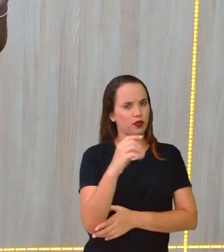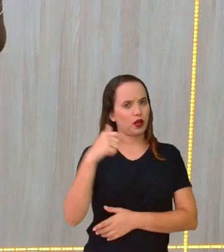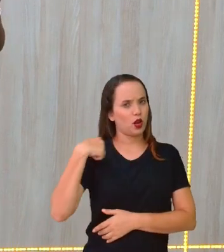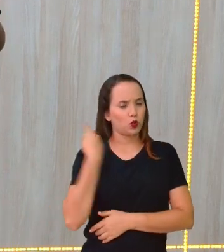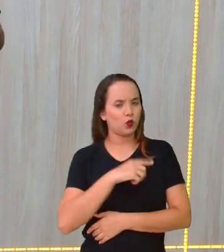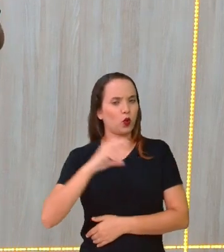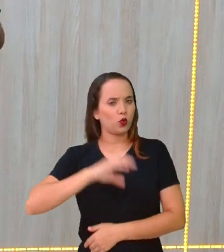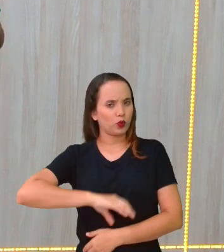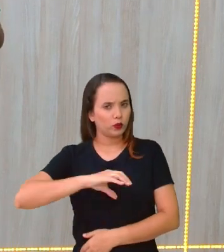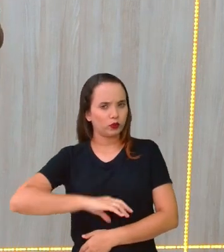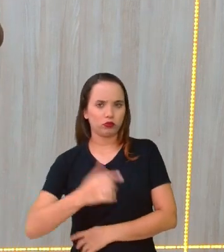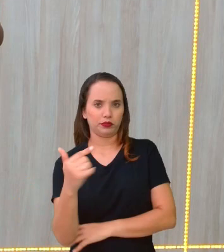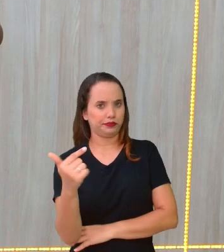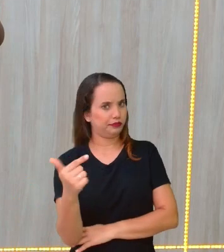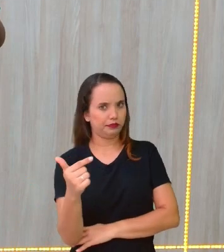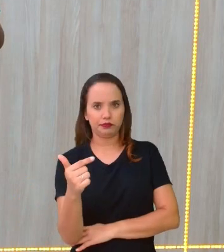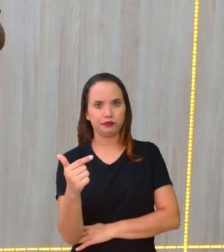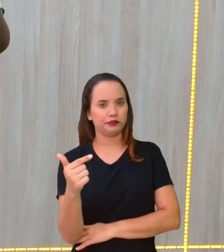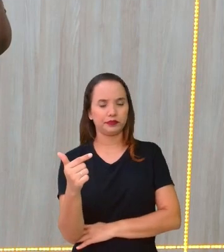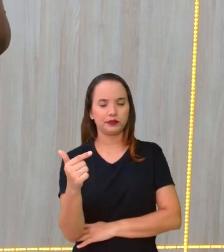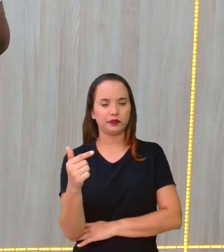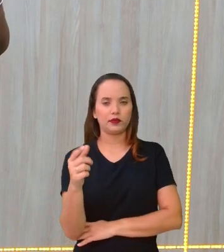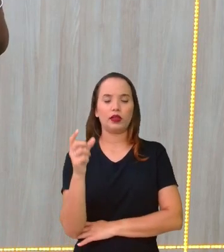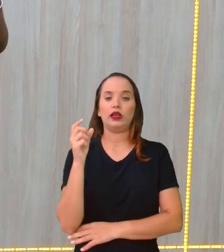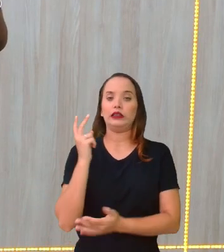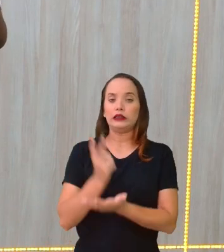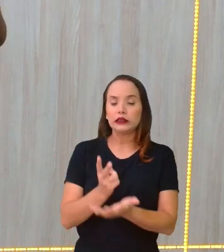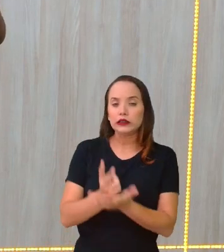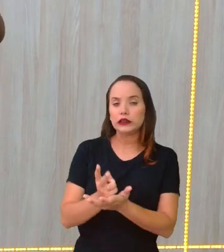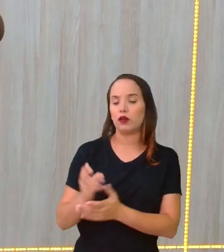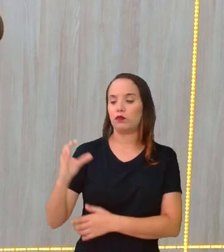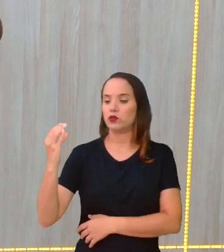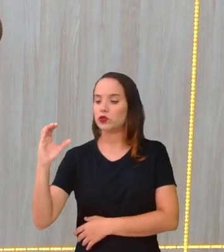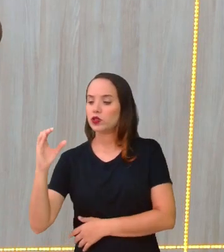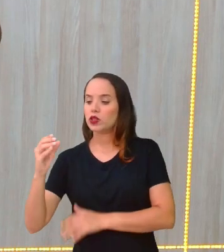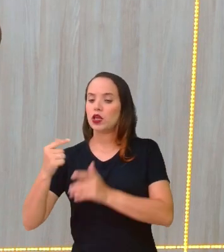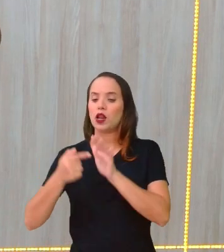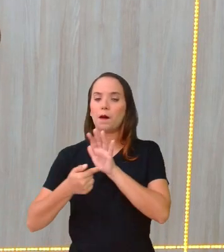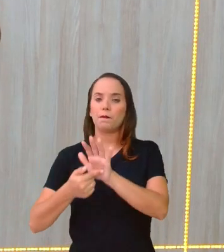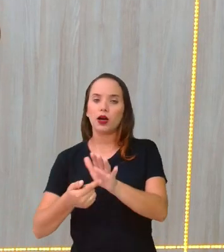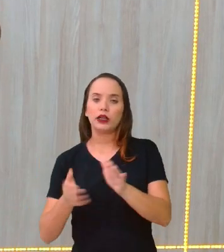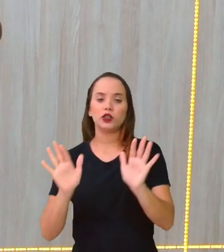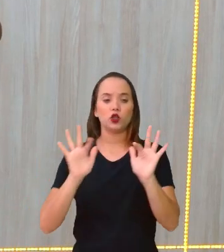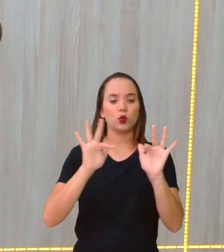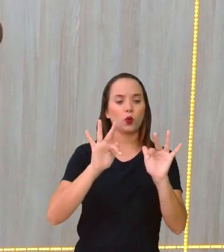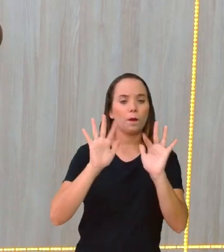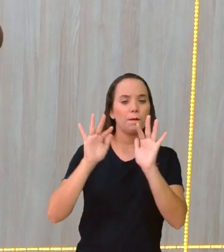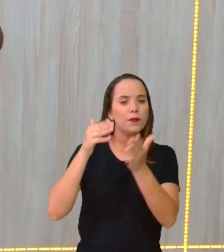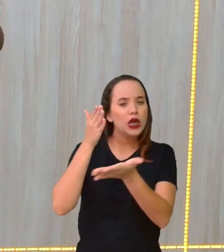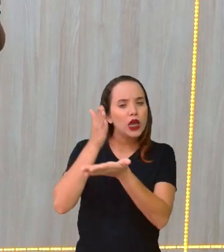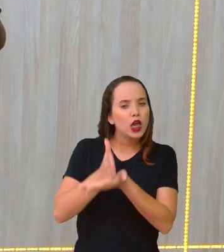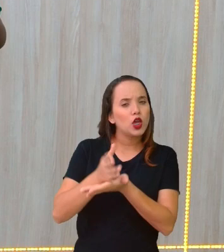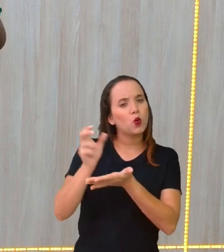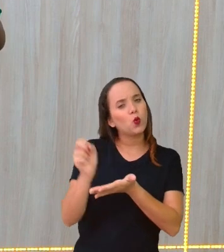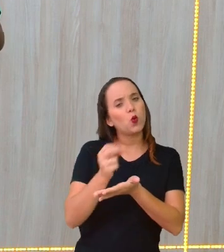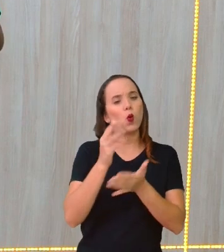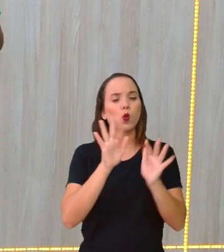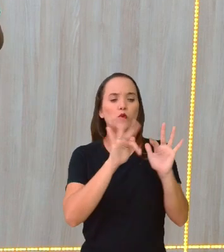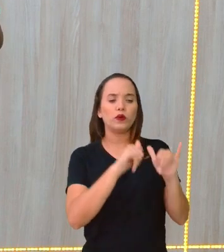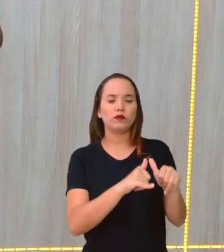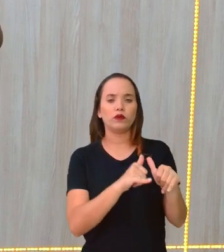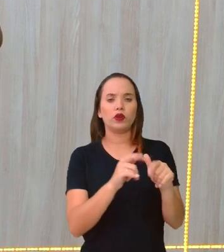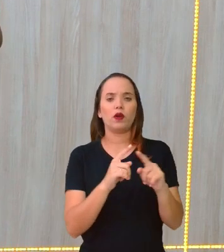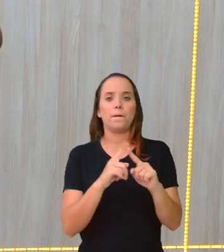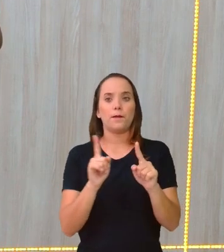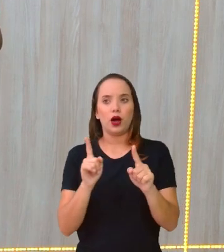Nenhuma. O C cedilha aparece no meio ou no fim das palavras, geralmente no fim das palavras. Mas no caso